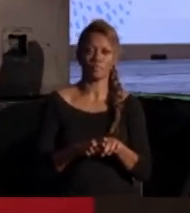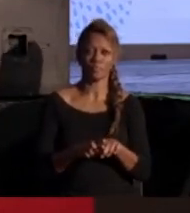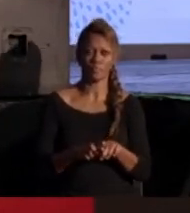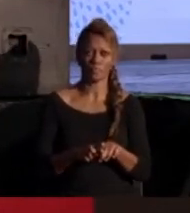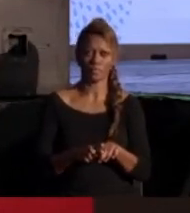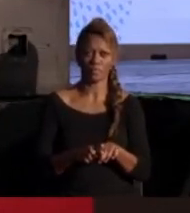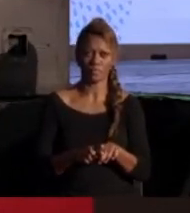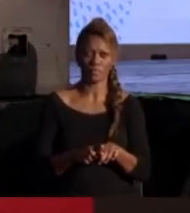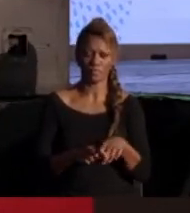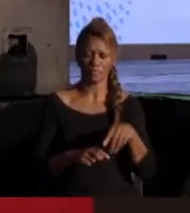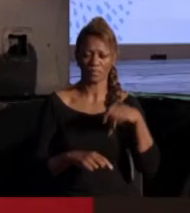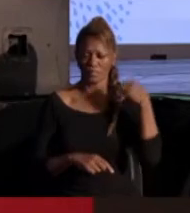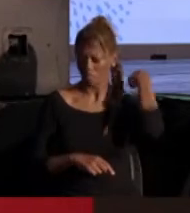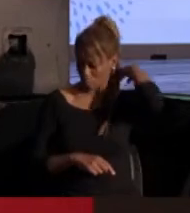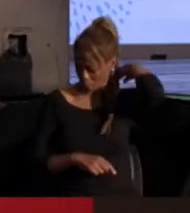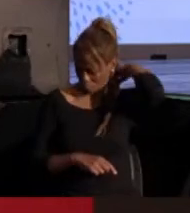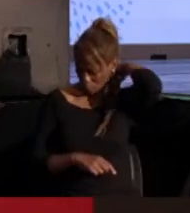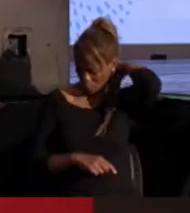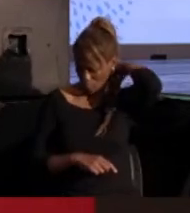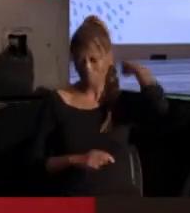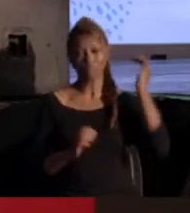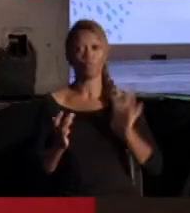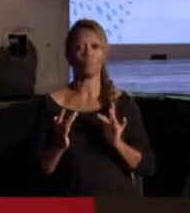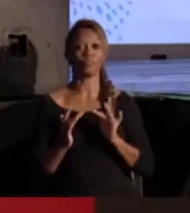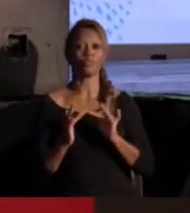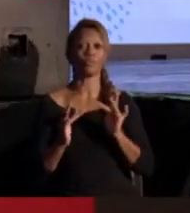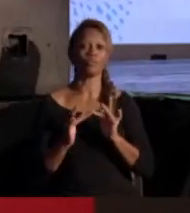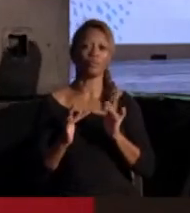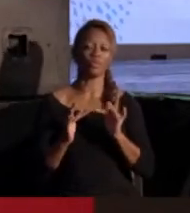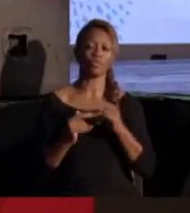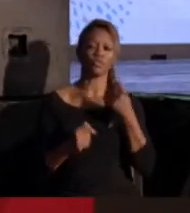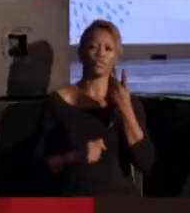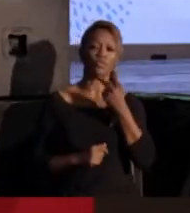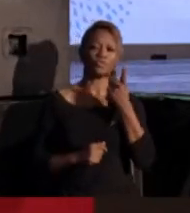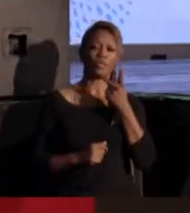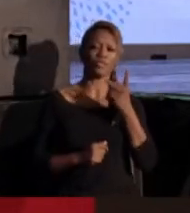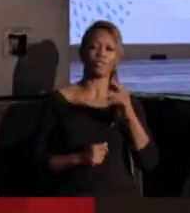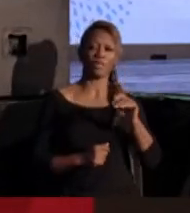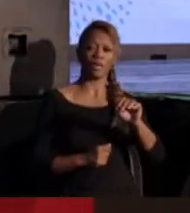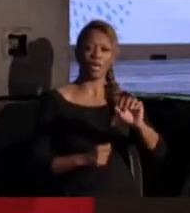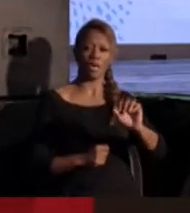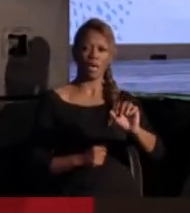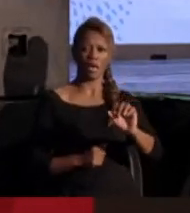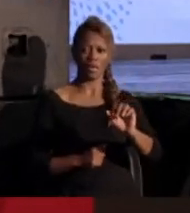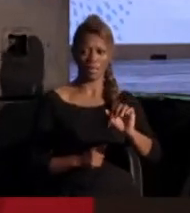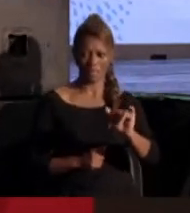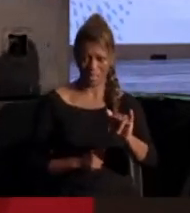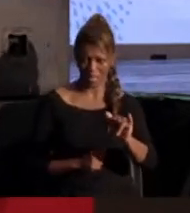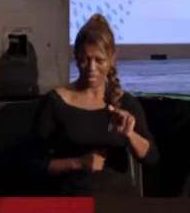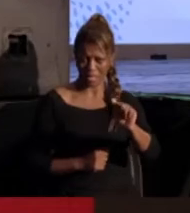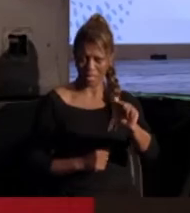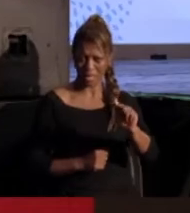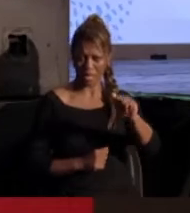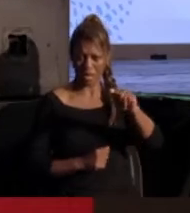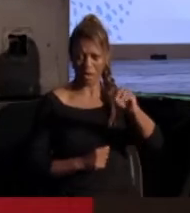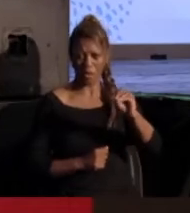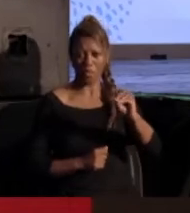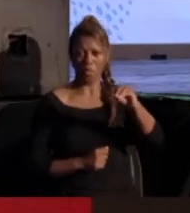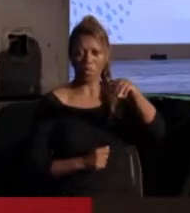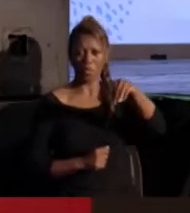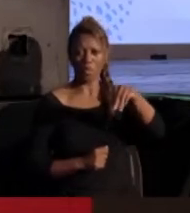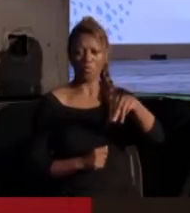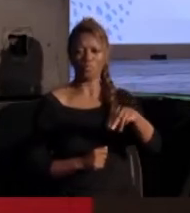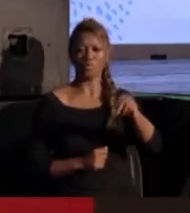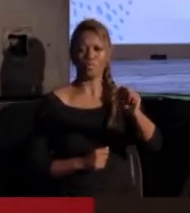no fortalecimento dos vínculos por meio de festas. E os Yanomami têm um grande prazer nas festas, no